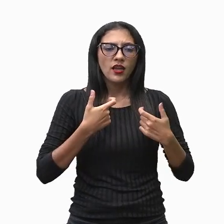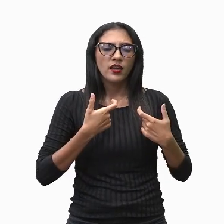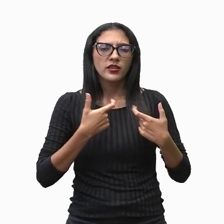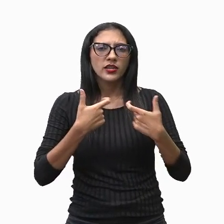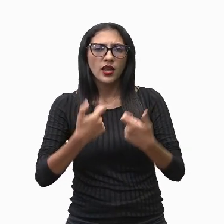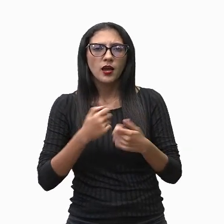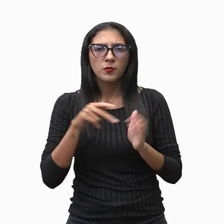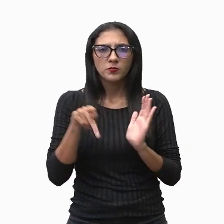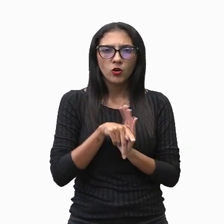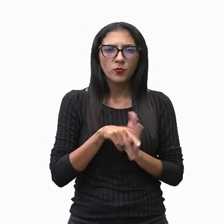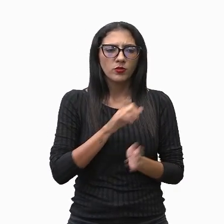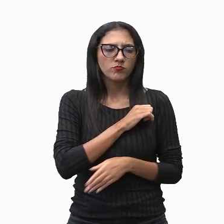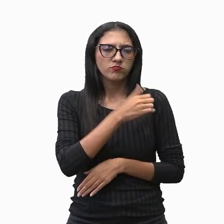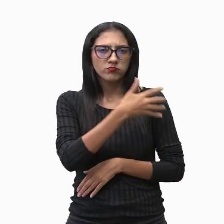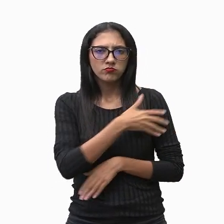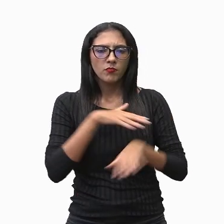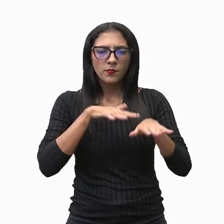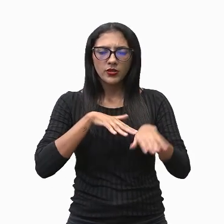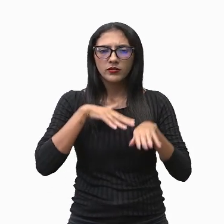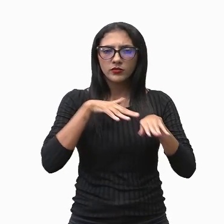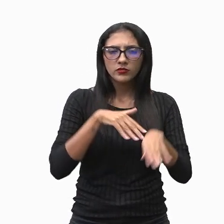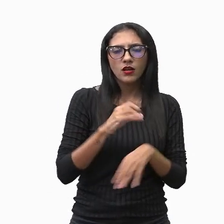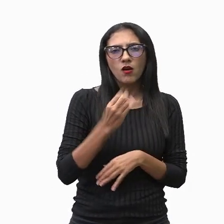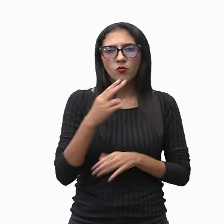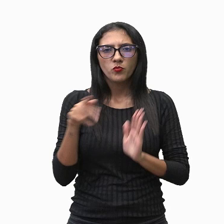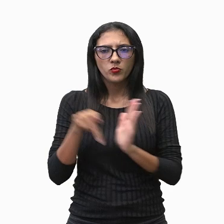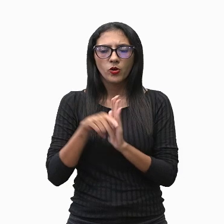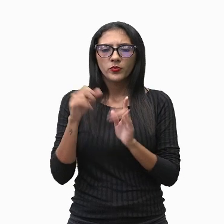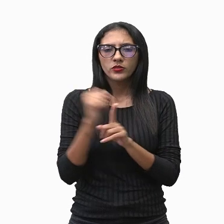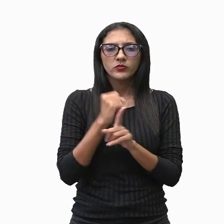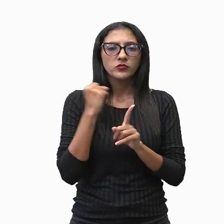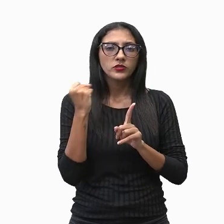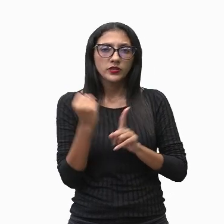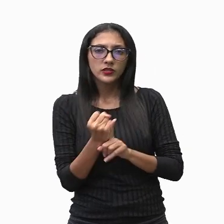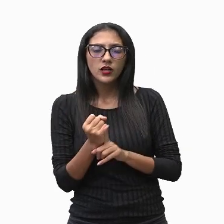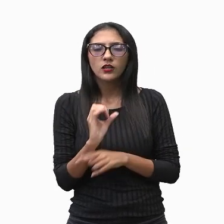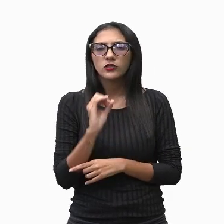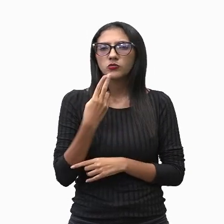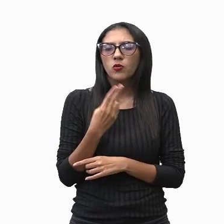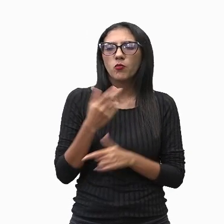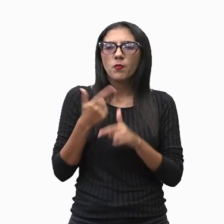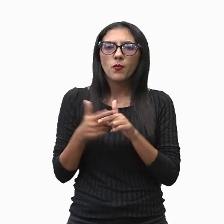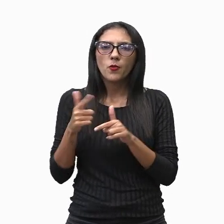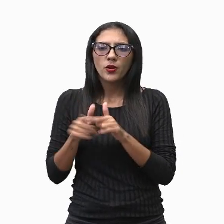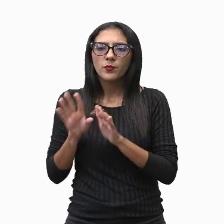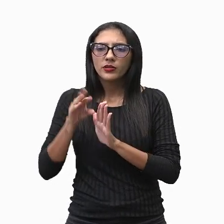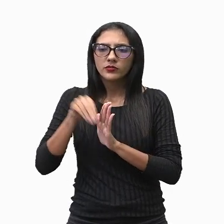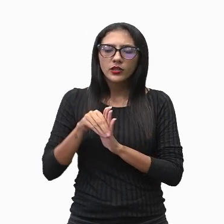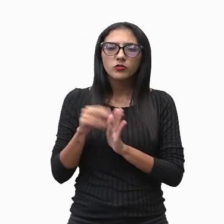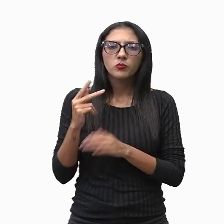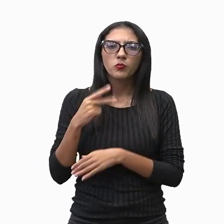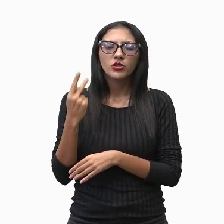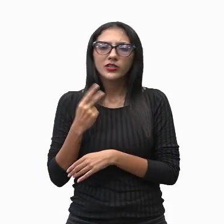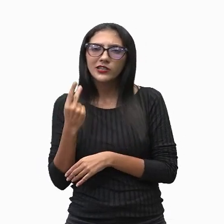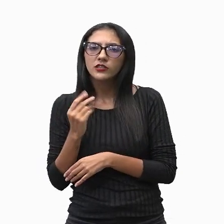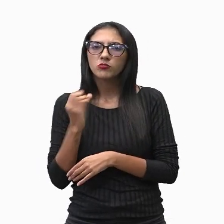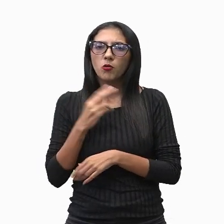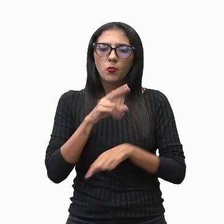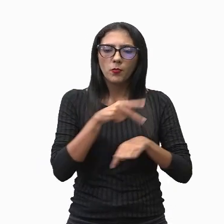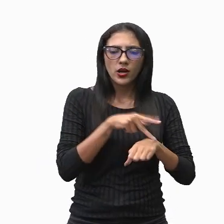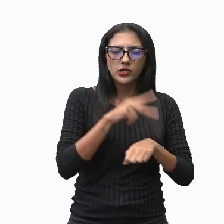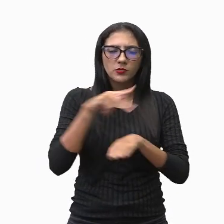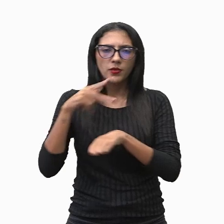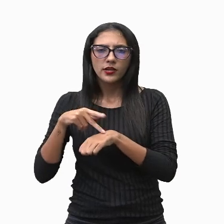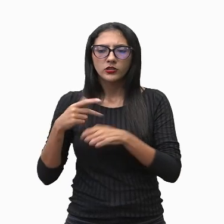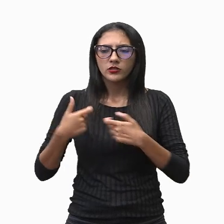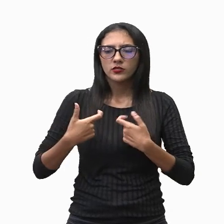entre exércitos, nós temos guerras civis, nós temos guerras internas, guerras de país contra país, e nós vemos também